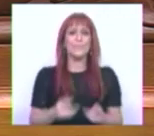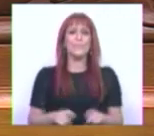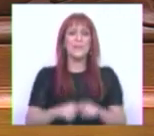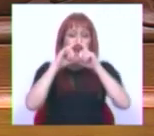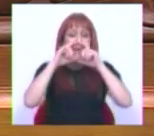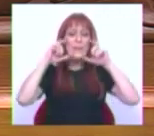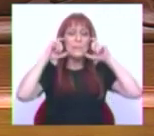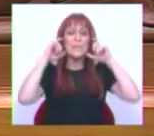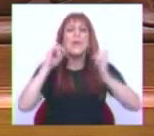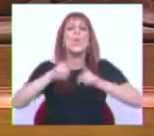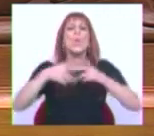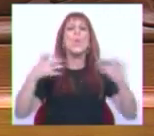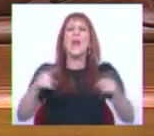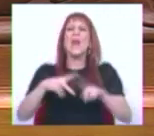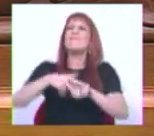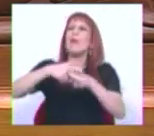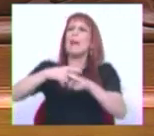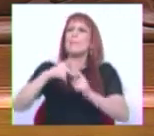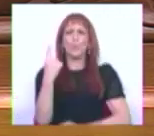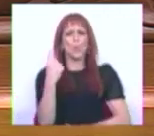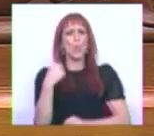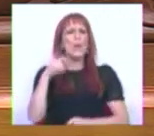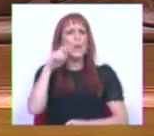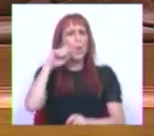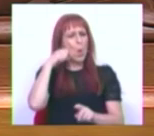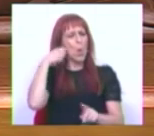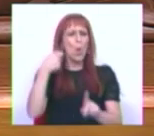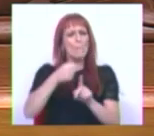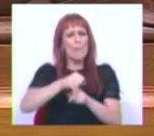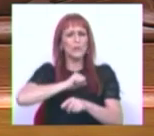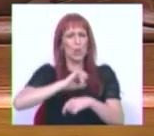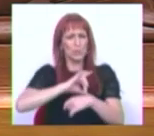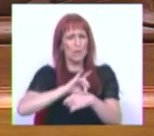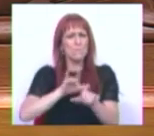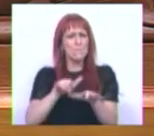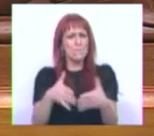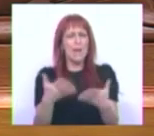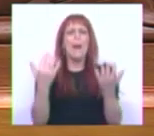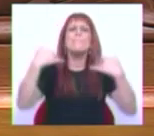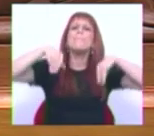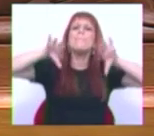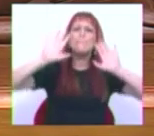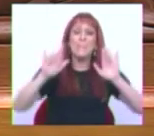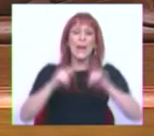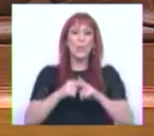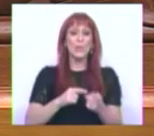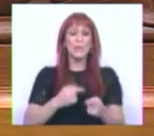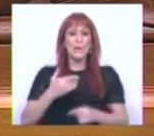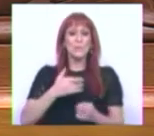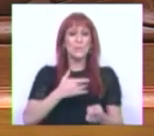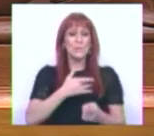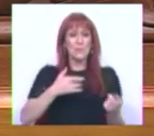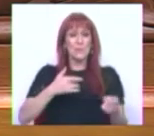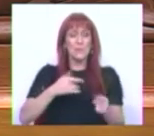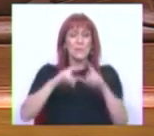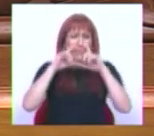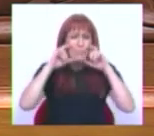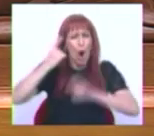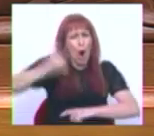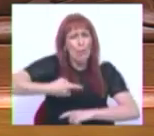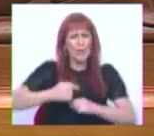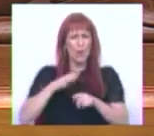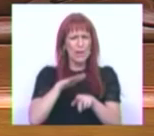máscara foi uma ferramenta no combate à pandemia, mas o seu uso obrigatório também tem